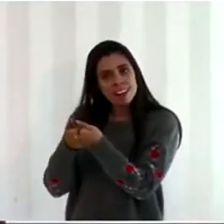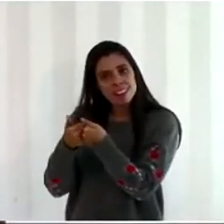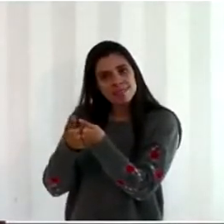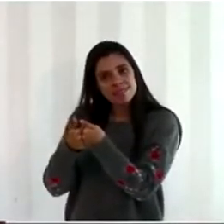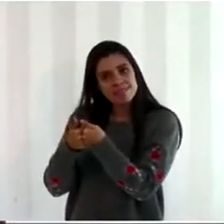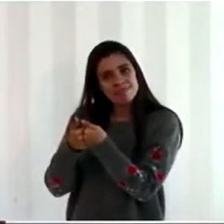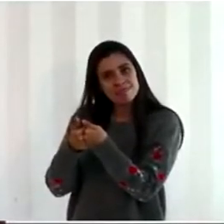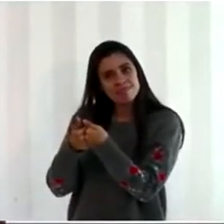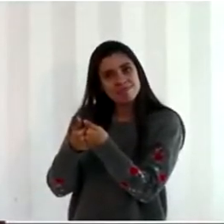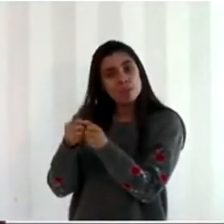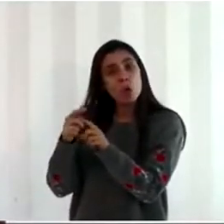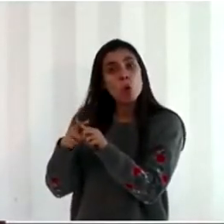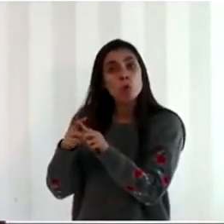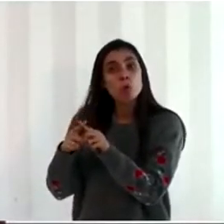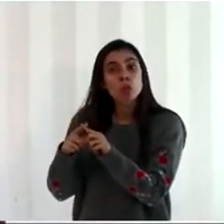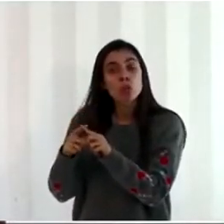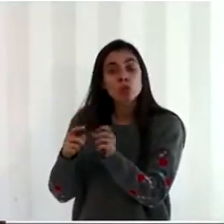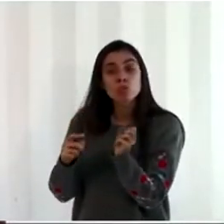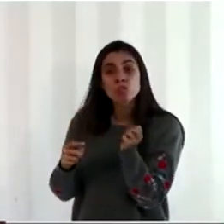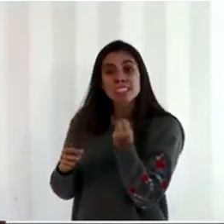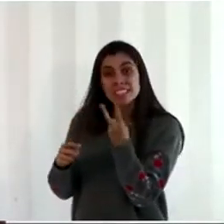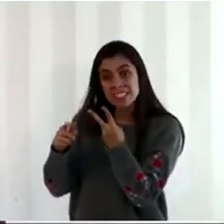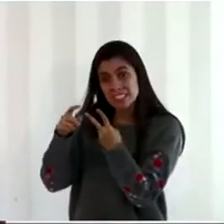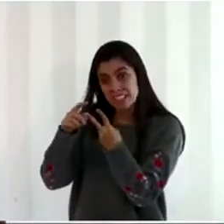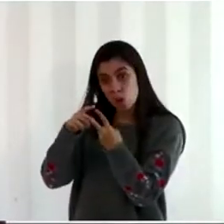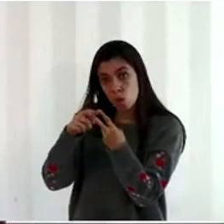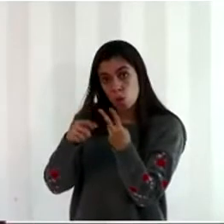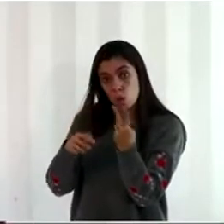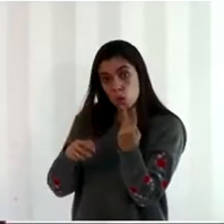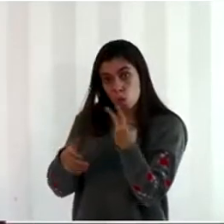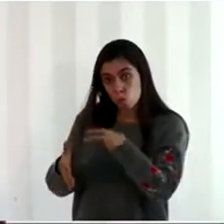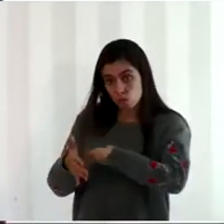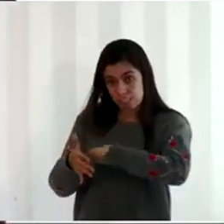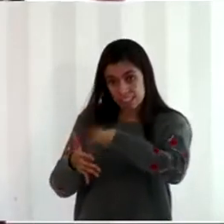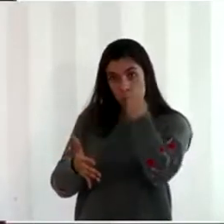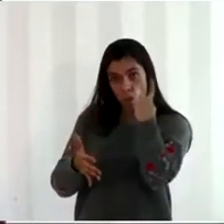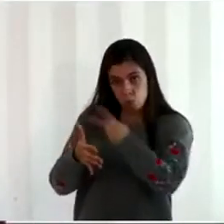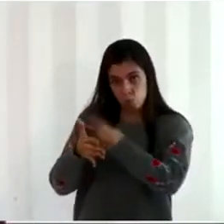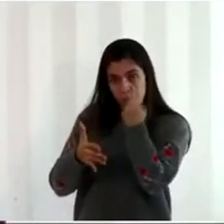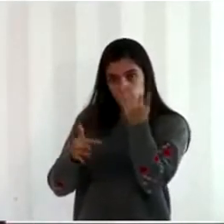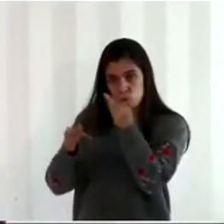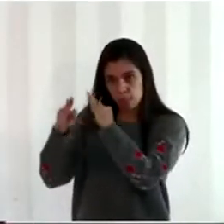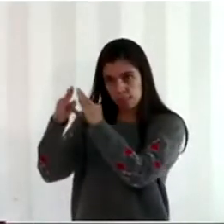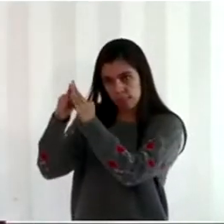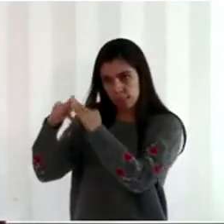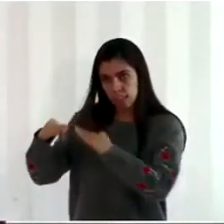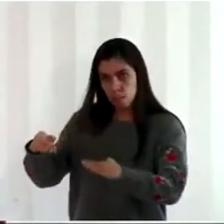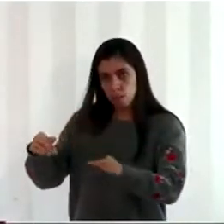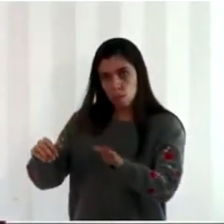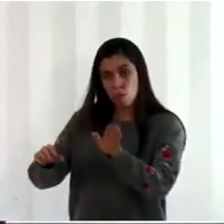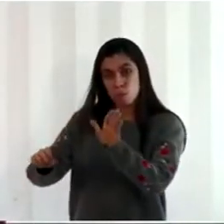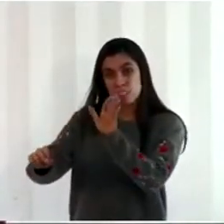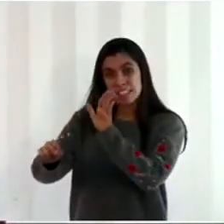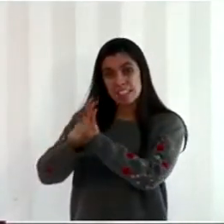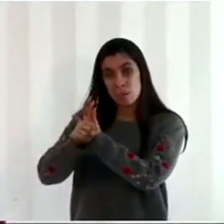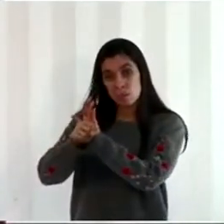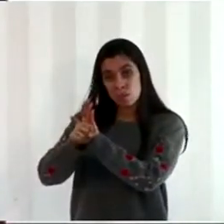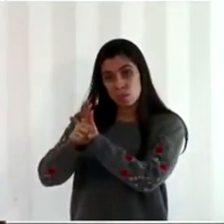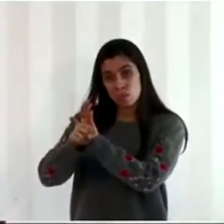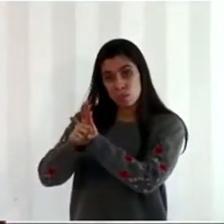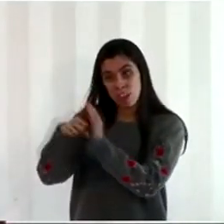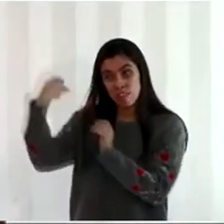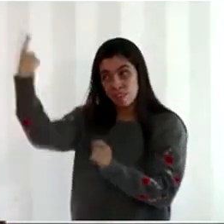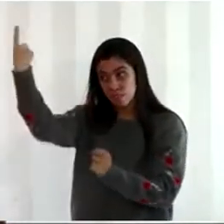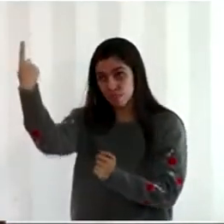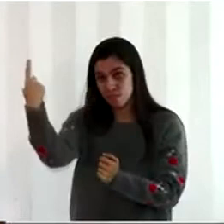sou o templo. Não há necessidade mais daquela arca. Se você viajar para Israel, você vai ver uma réplica. Existe até um